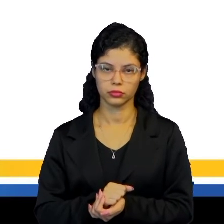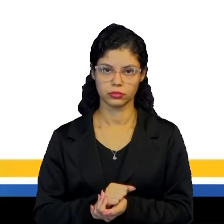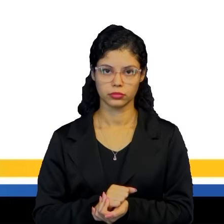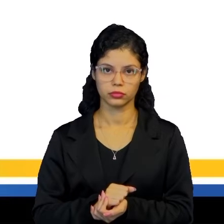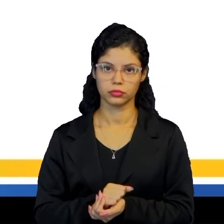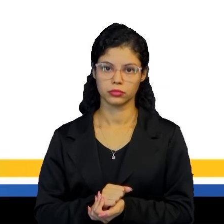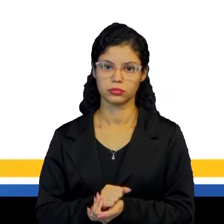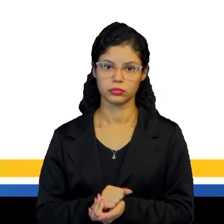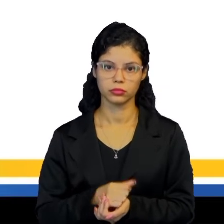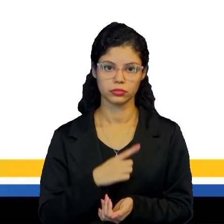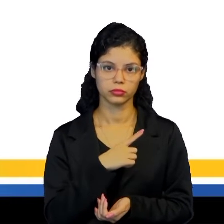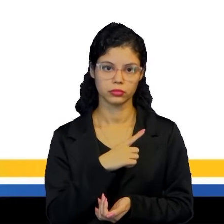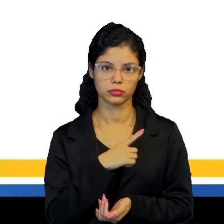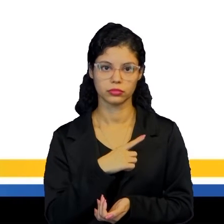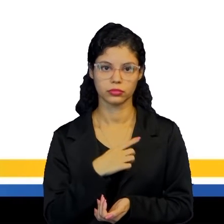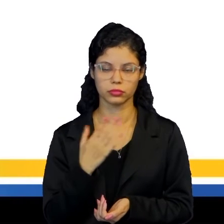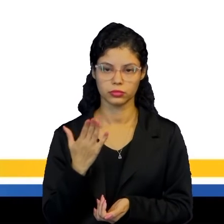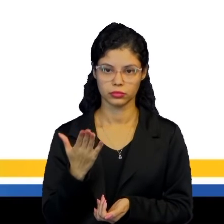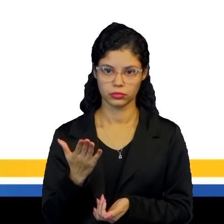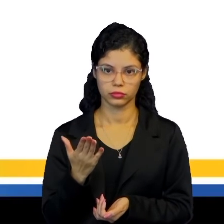11.184.810. Então seria